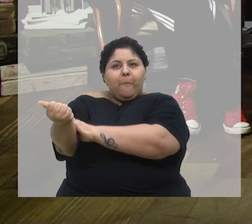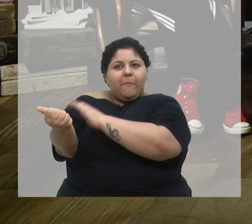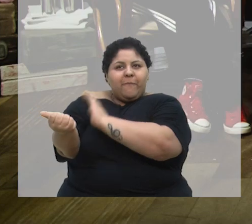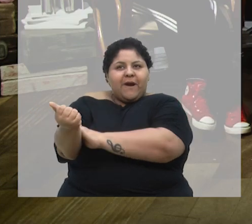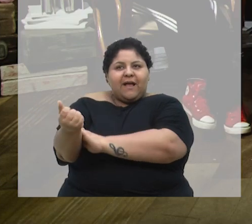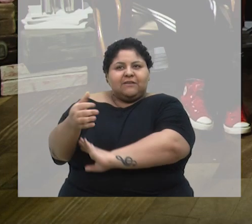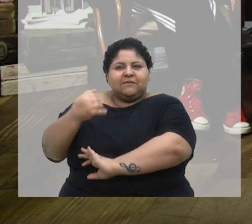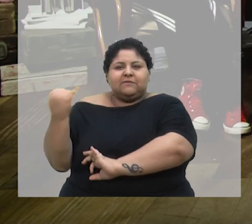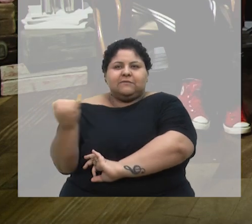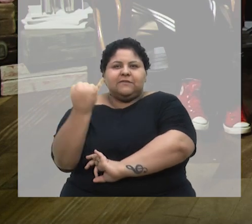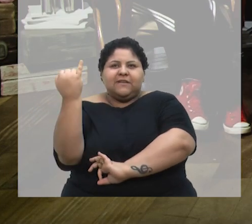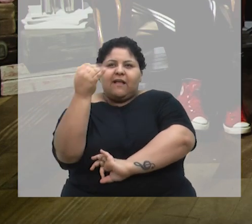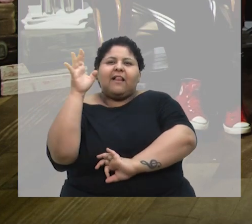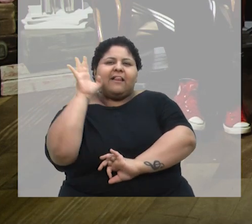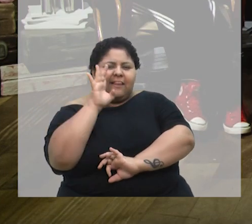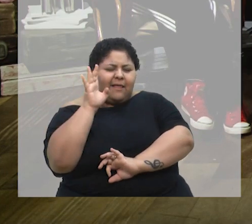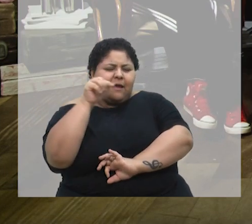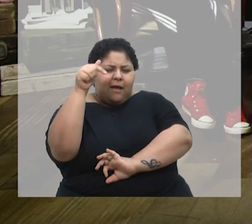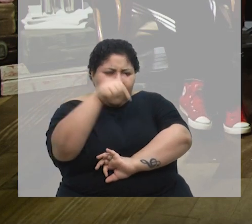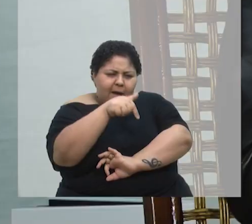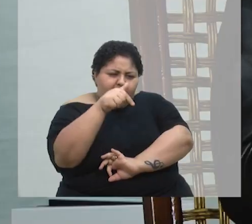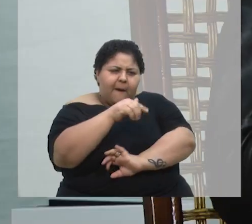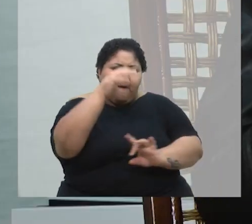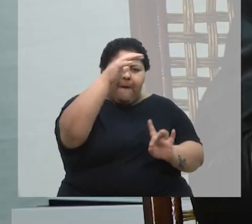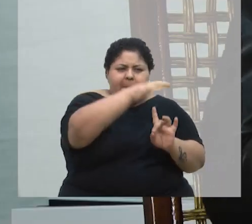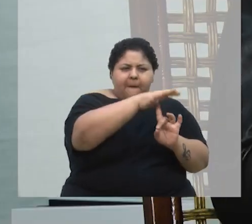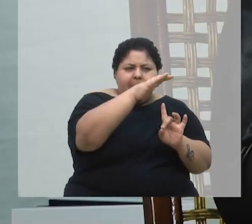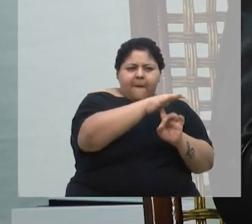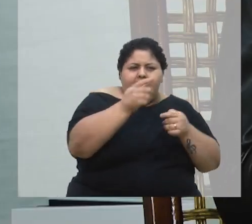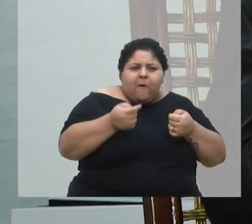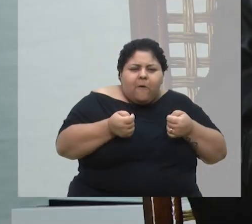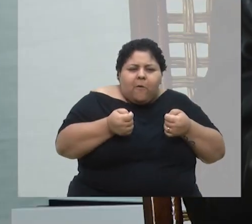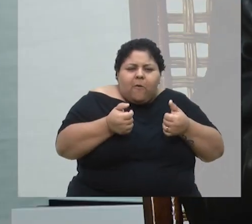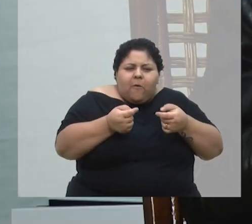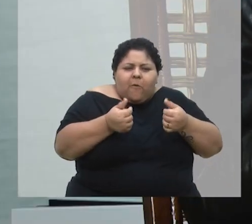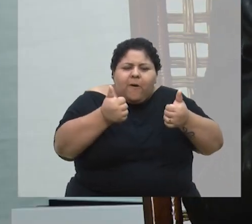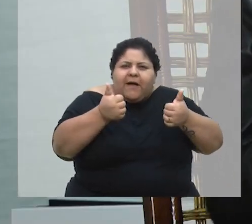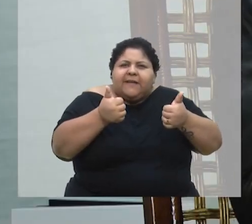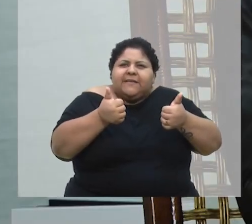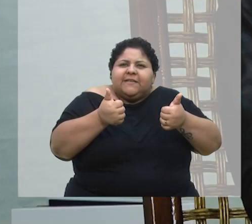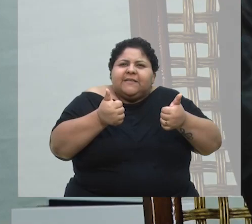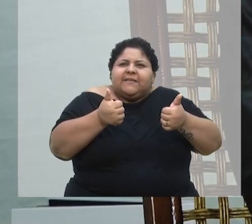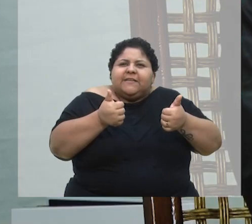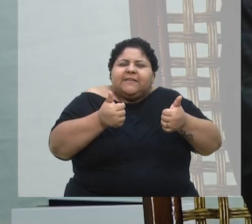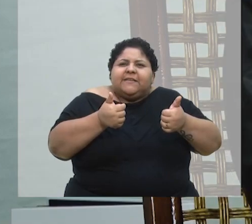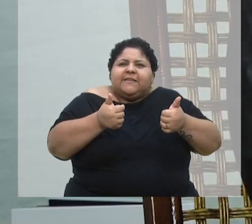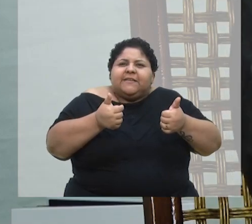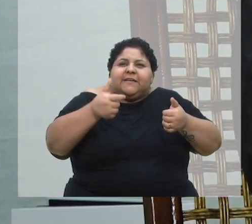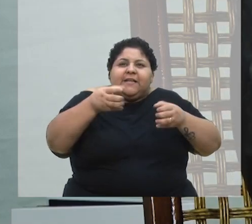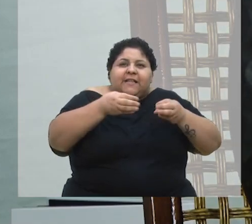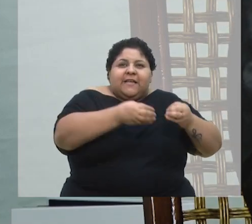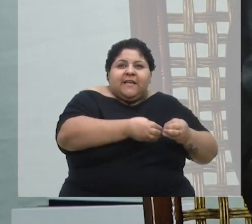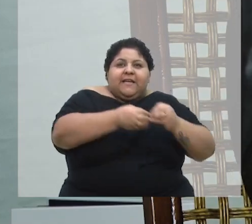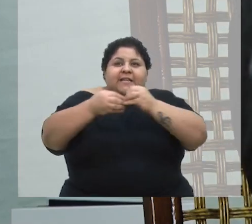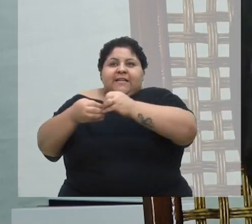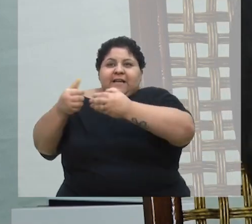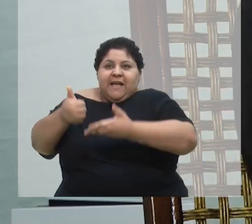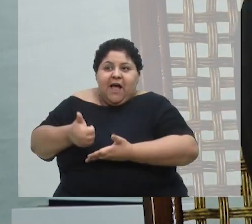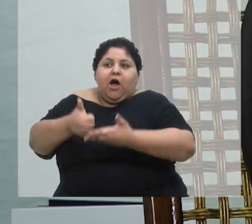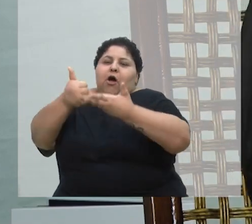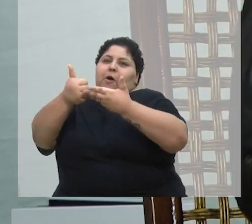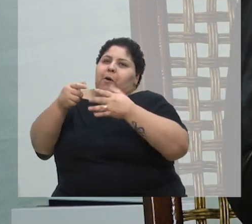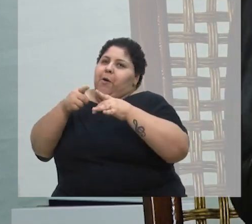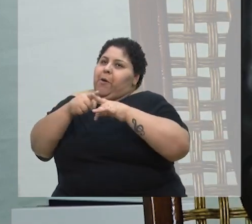que tá sendo super legal nessa feira, né? É quase assim, ó, que ela não largou o osso. Ela disse que ia passar a faixa, mas acabou